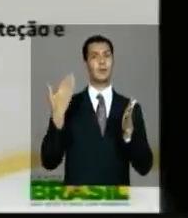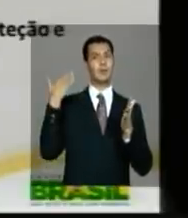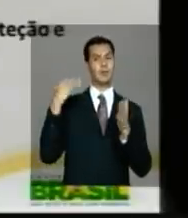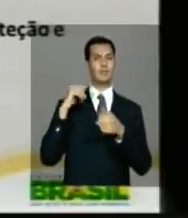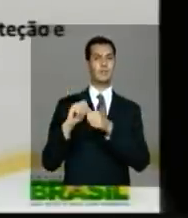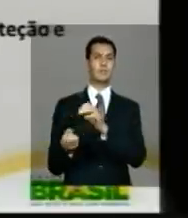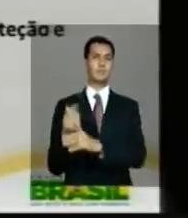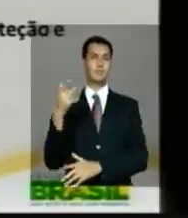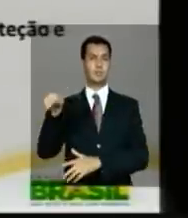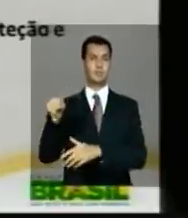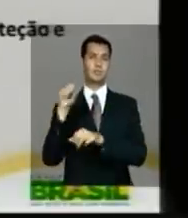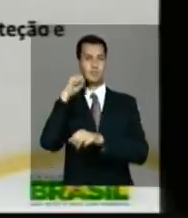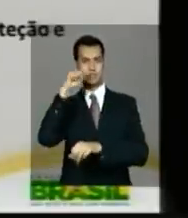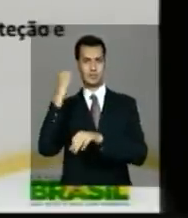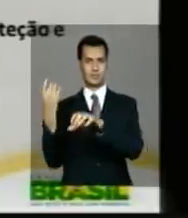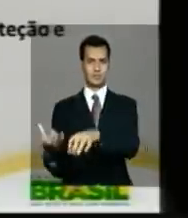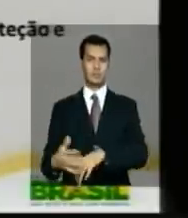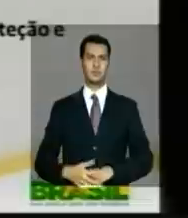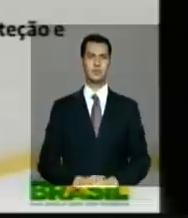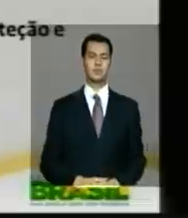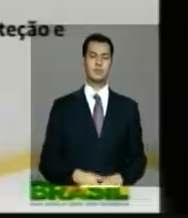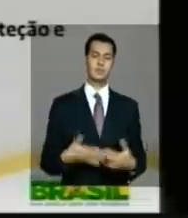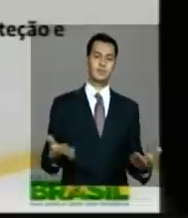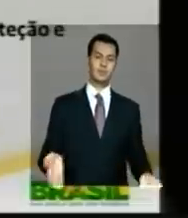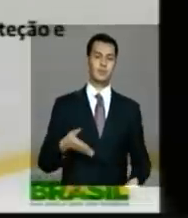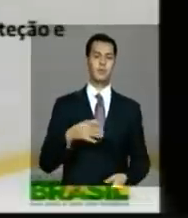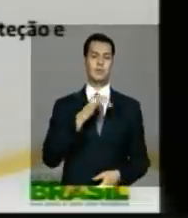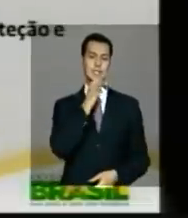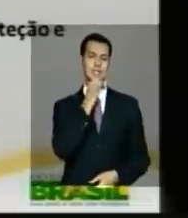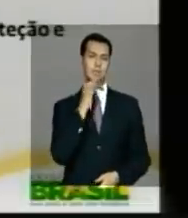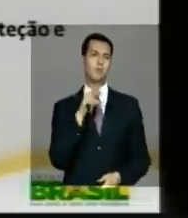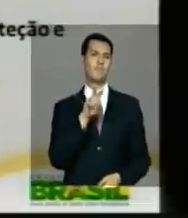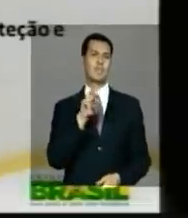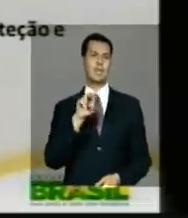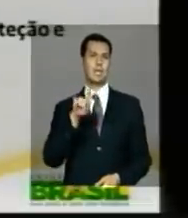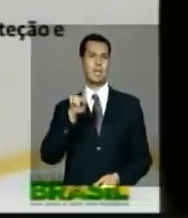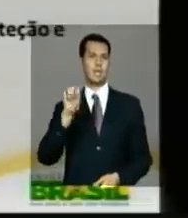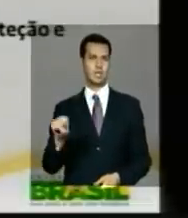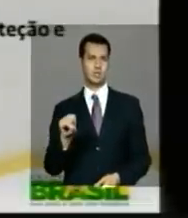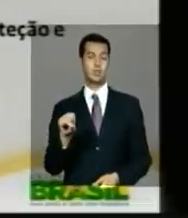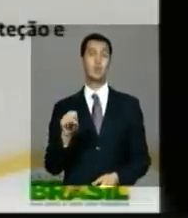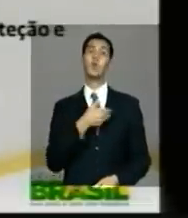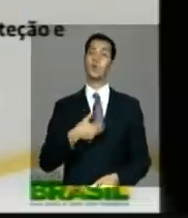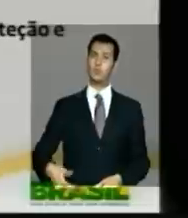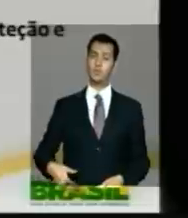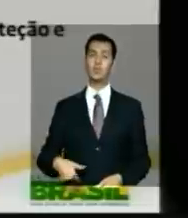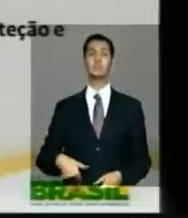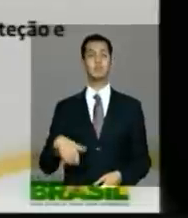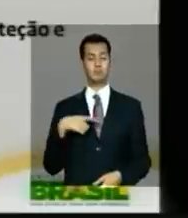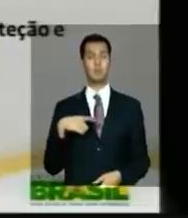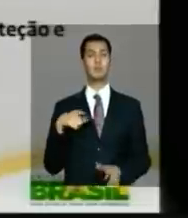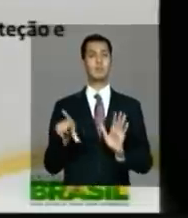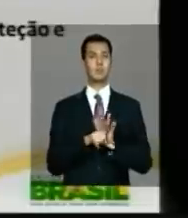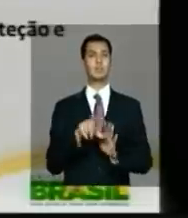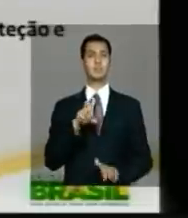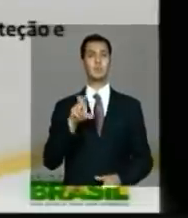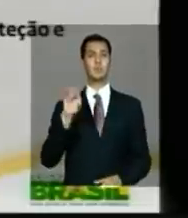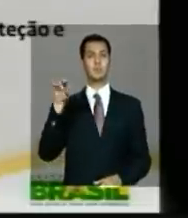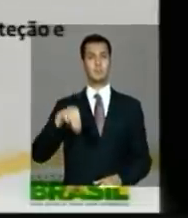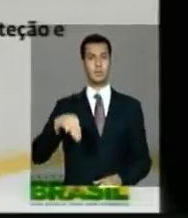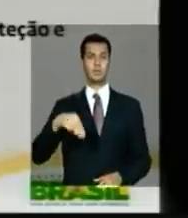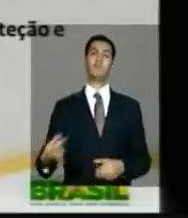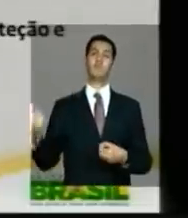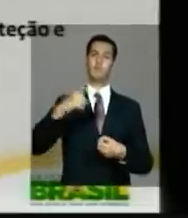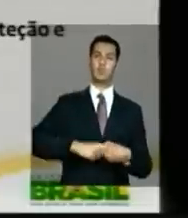Veredas não o governo volta com 50 m de proteção para áreas de Veredas Ok resgate de